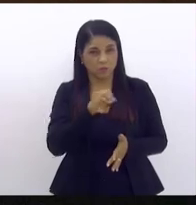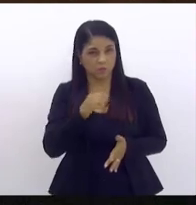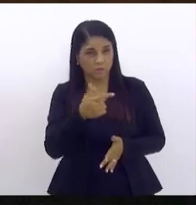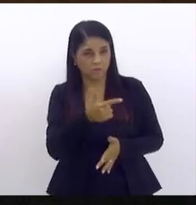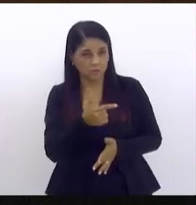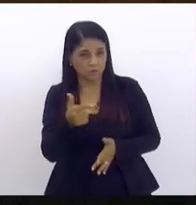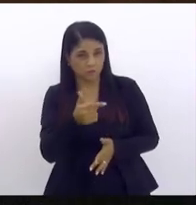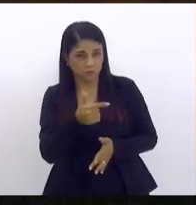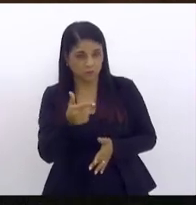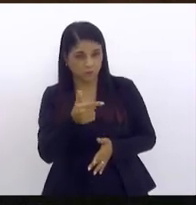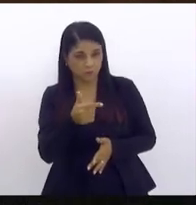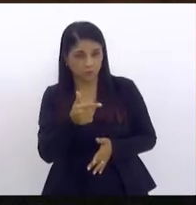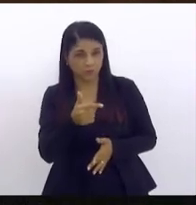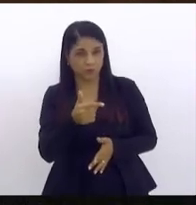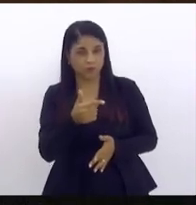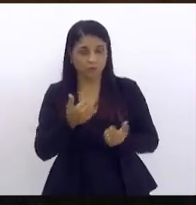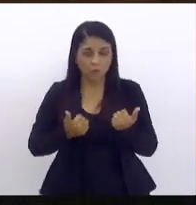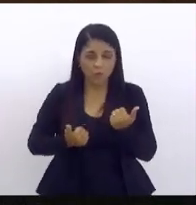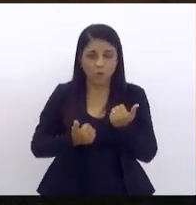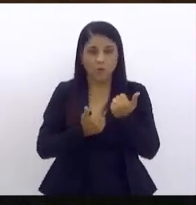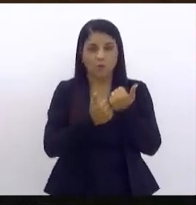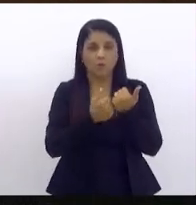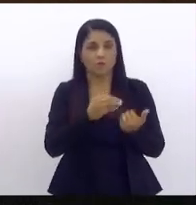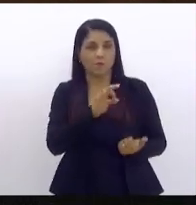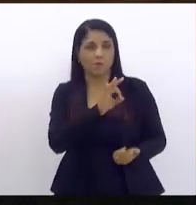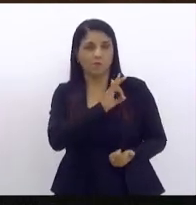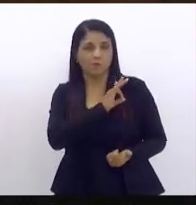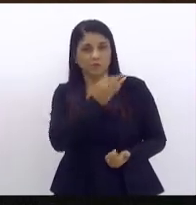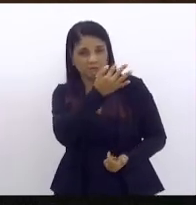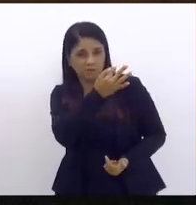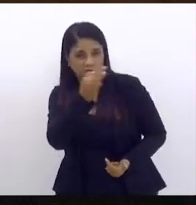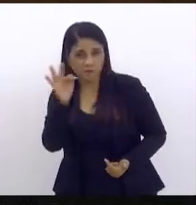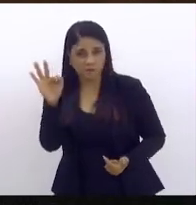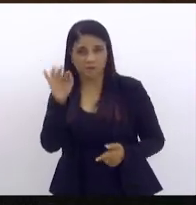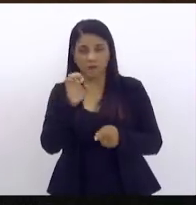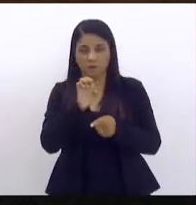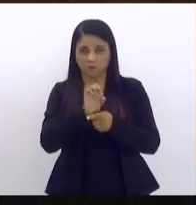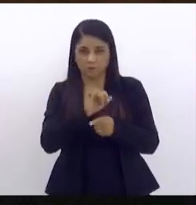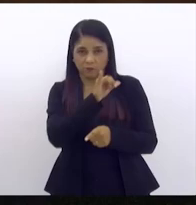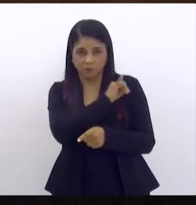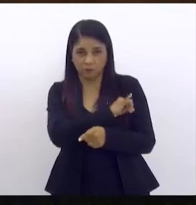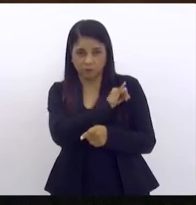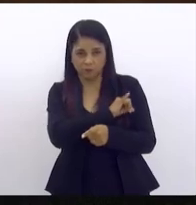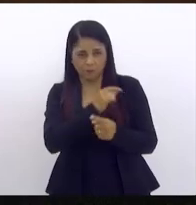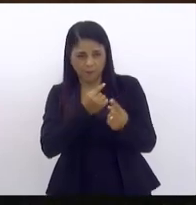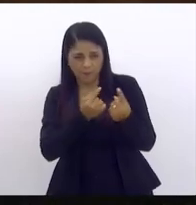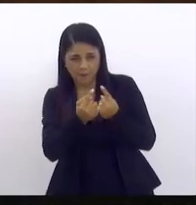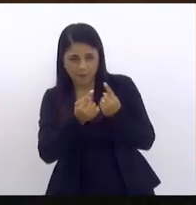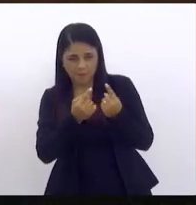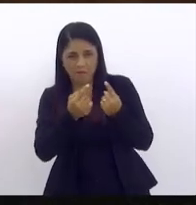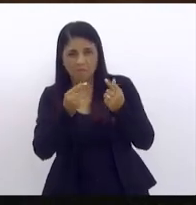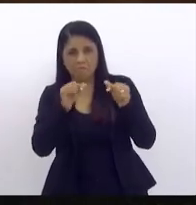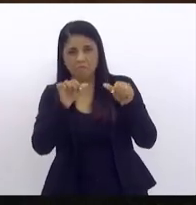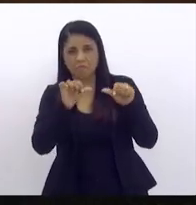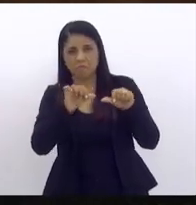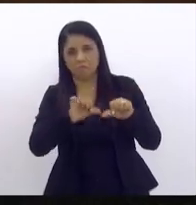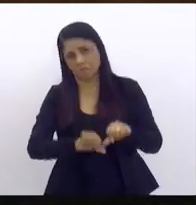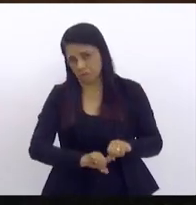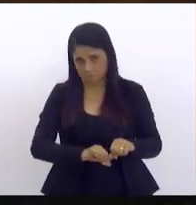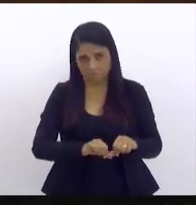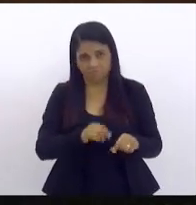com o auxílio que nós tínhamos da Polícia Rodoviária Federal no estado do Rio de Janeiro, eles vinham em decadência, mas